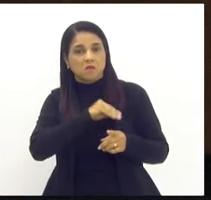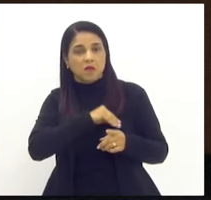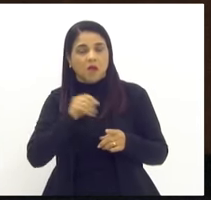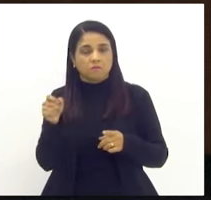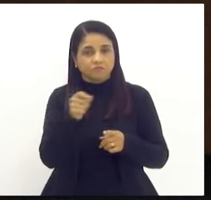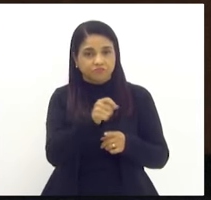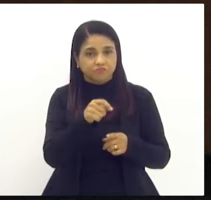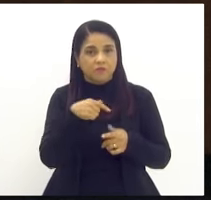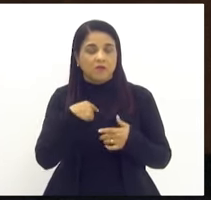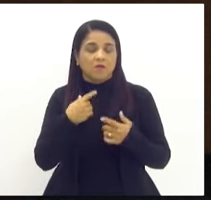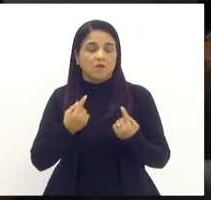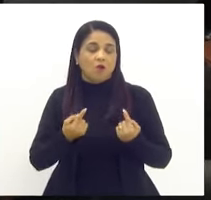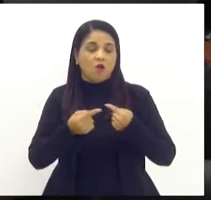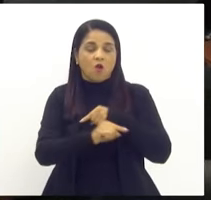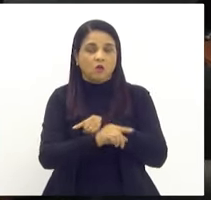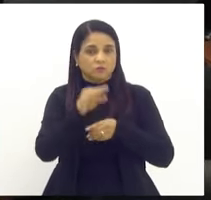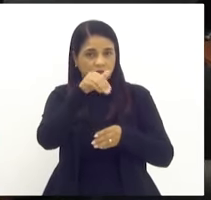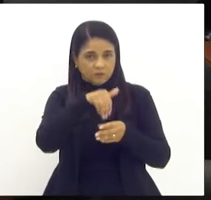tecnologia é